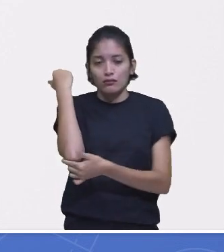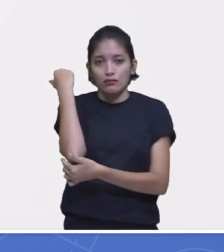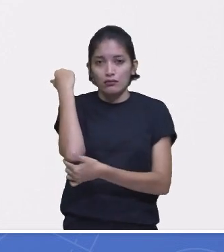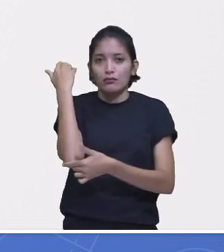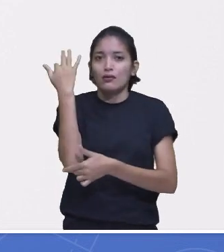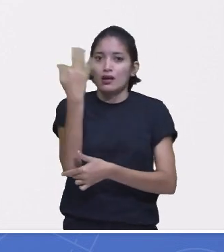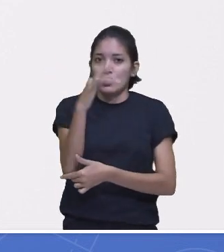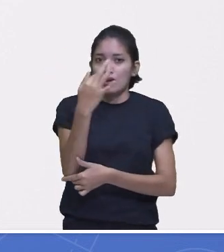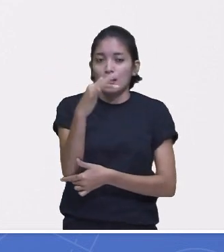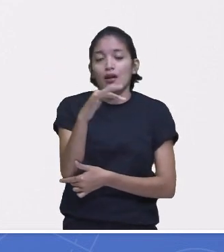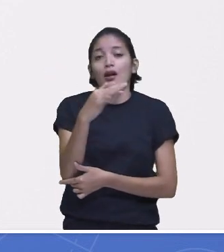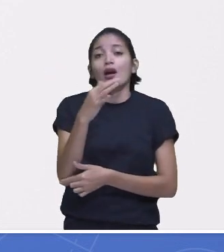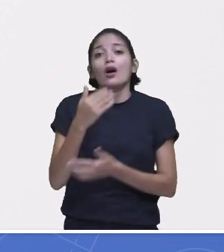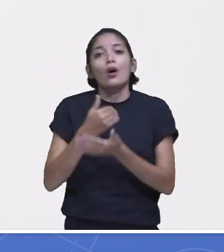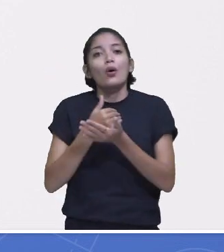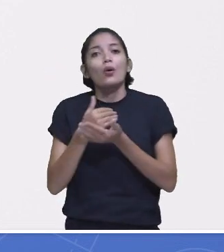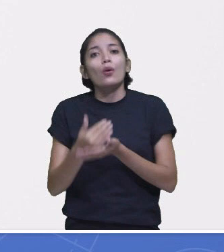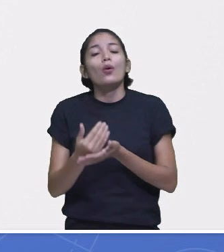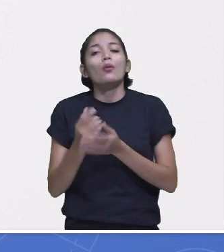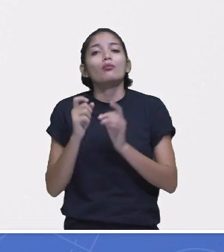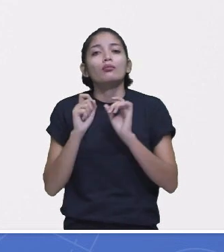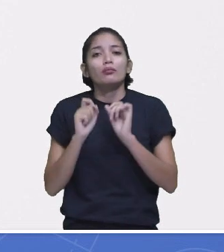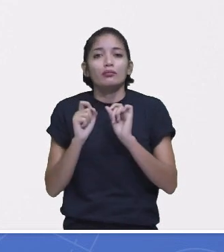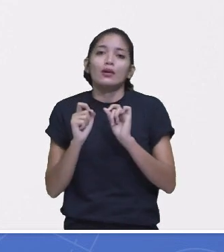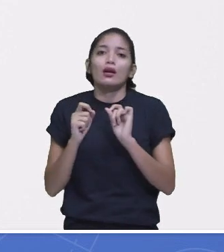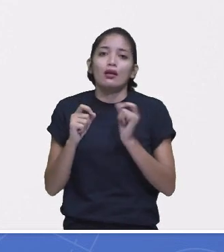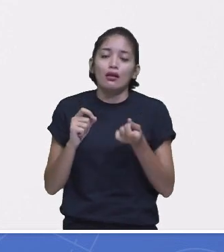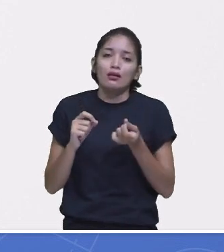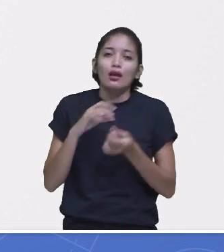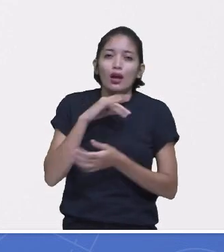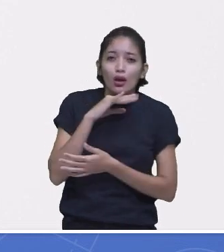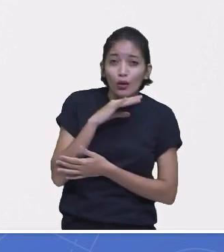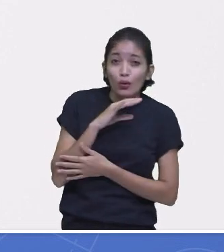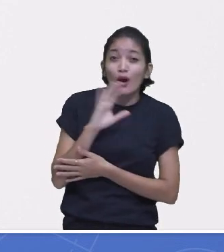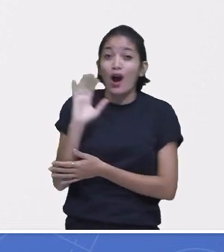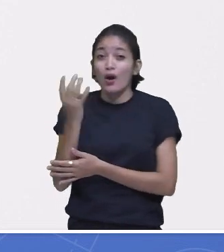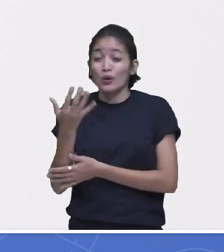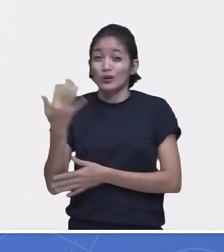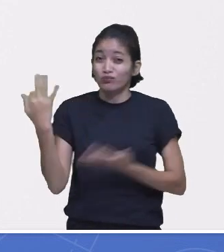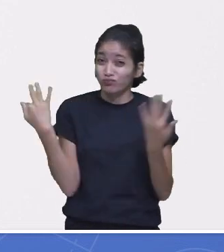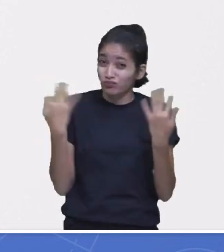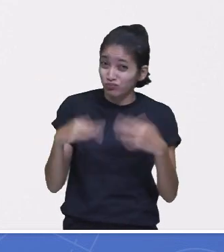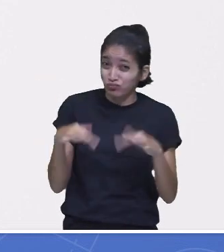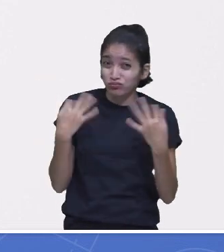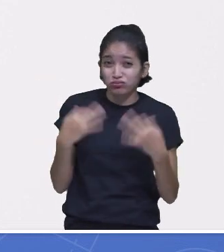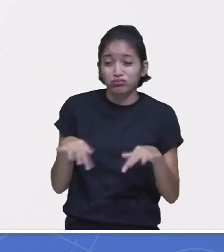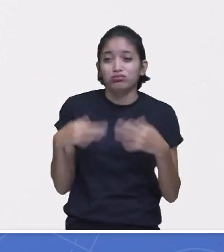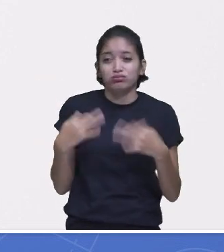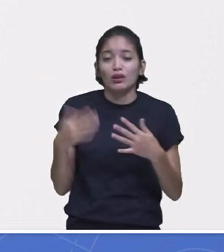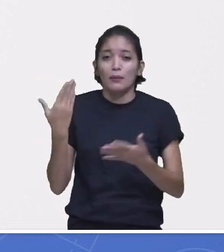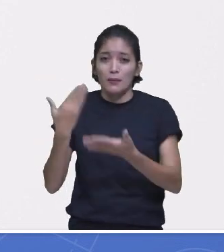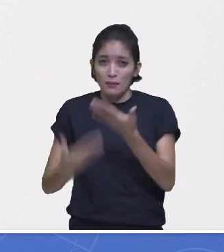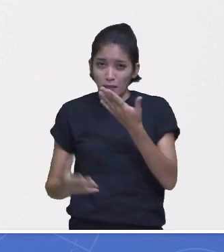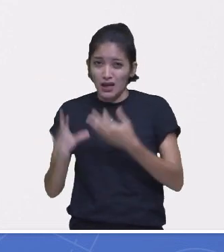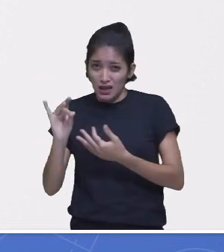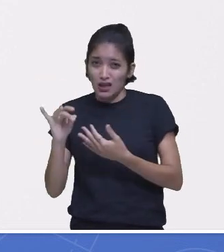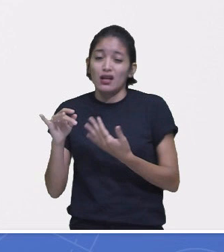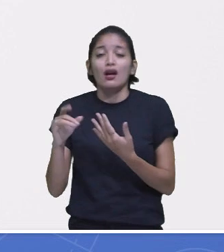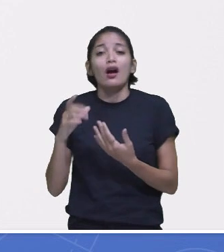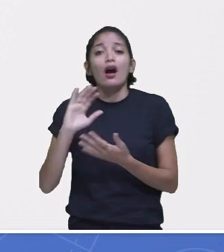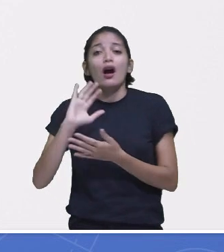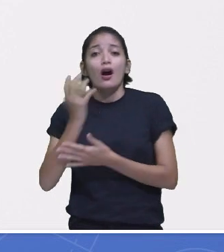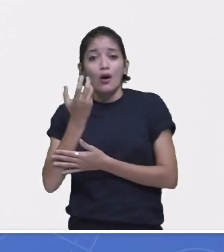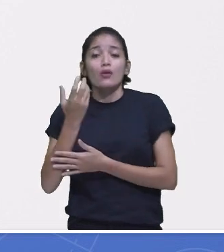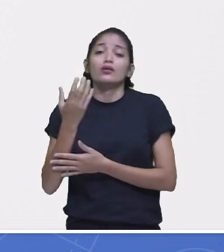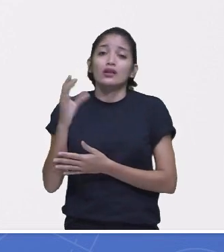a ter desgaste nas superfícies desse osso, gerando dores e inflamação. Então aqui a gente está